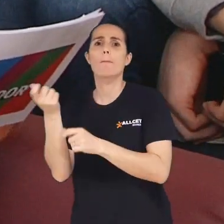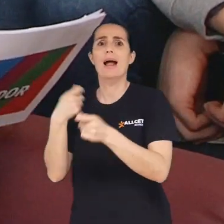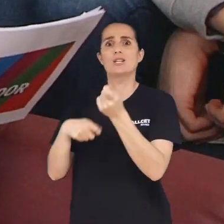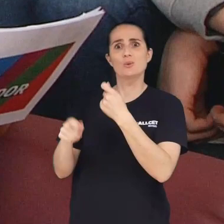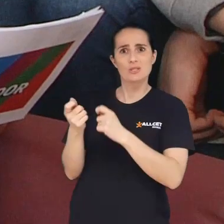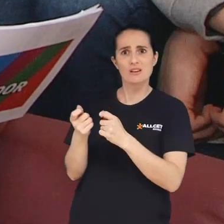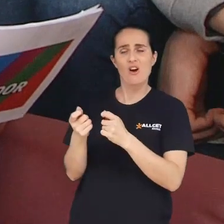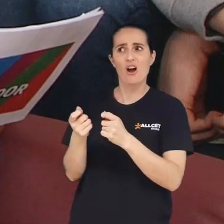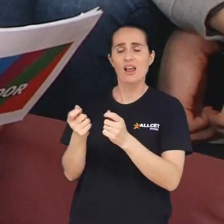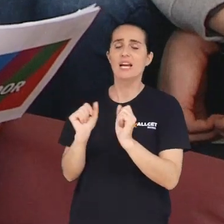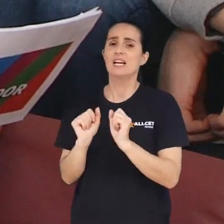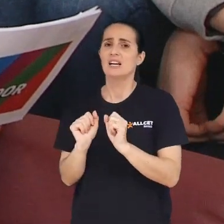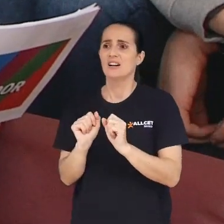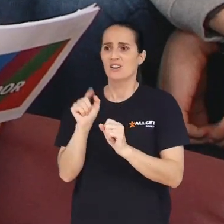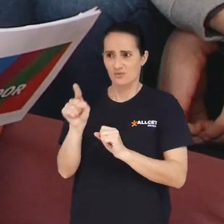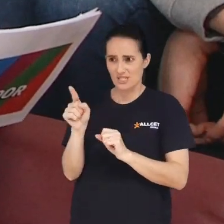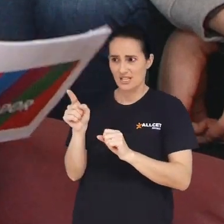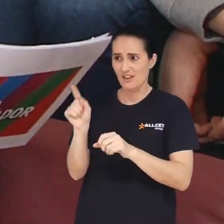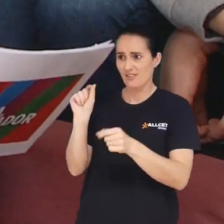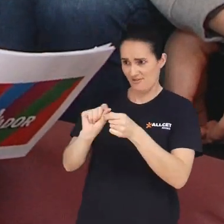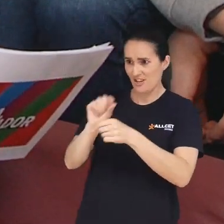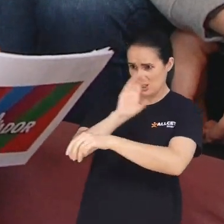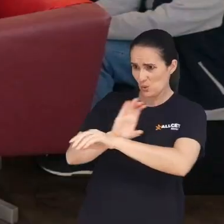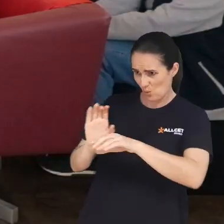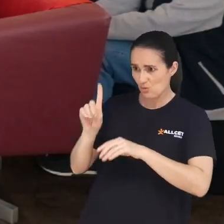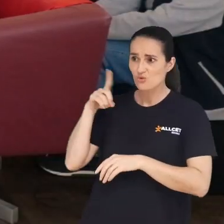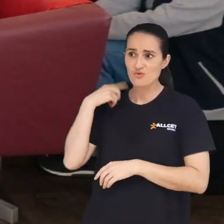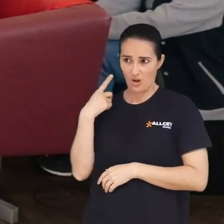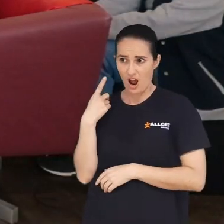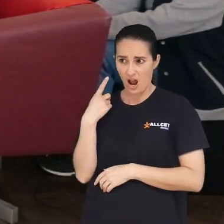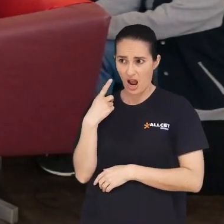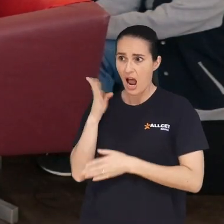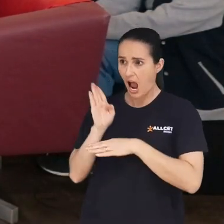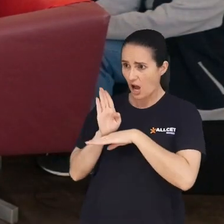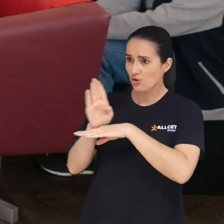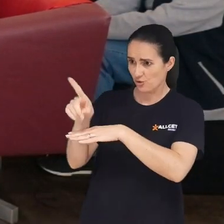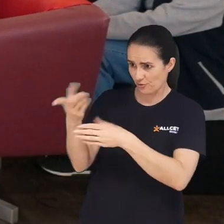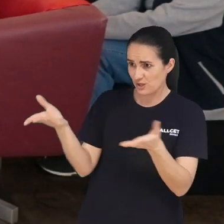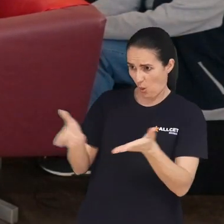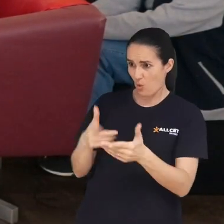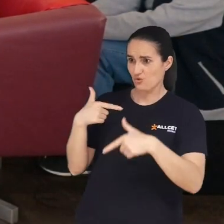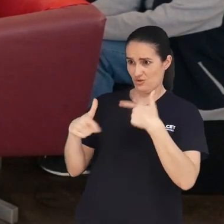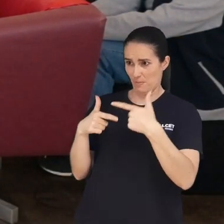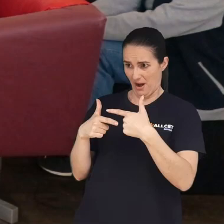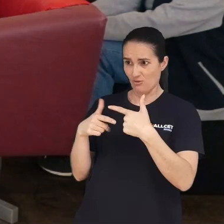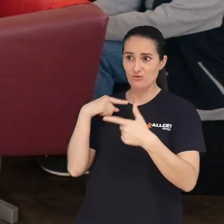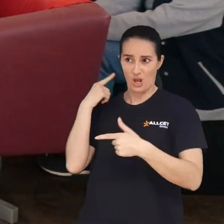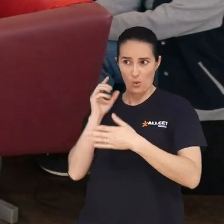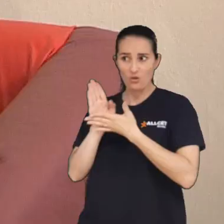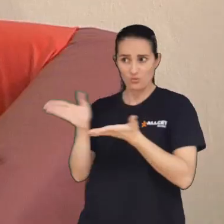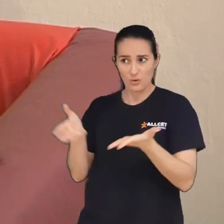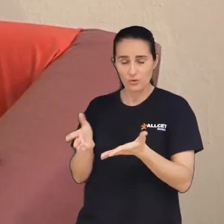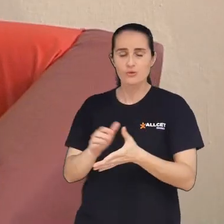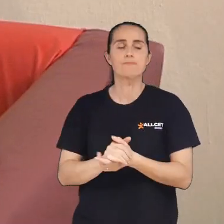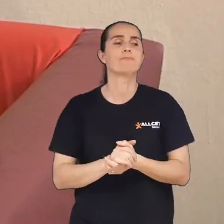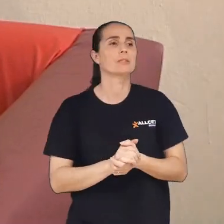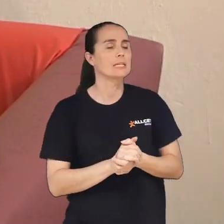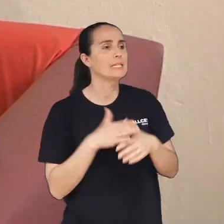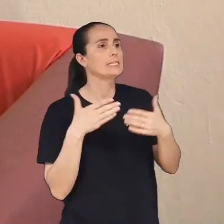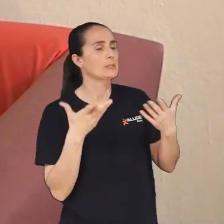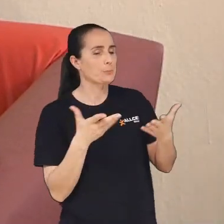Direito? O Direito ajudou o seu exercício profissional? André, a faculdade de